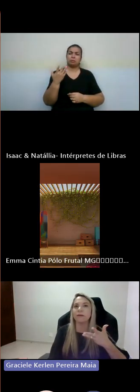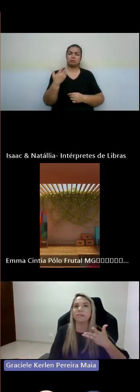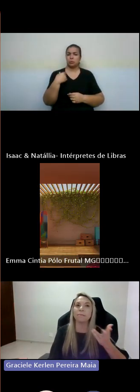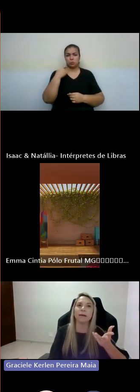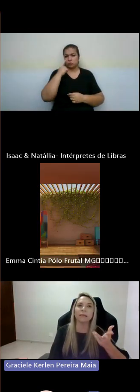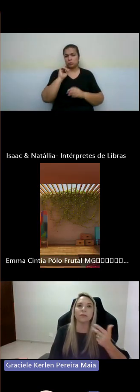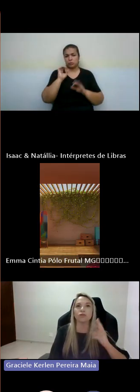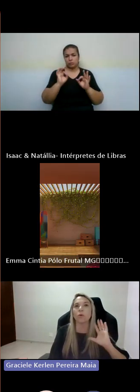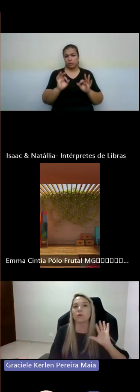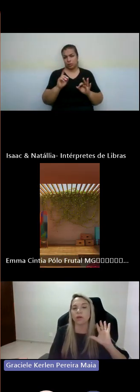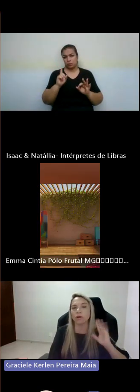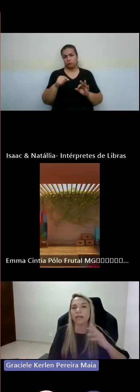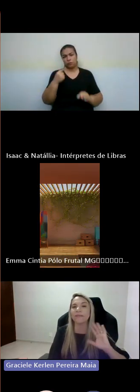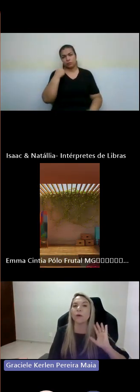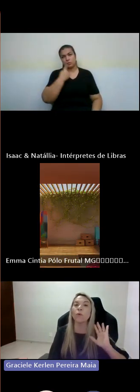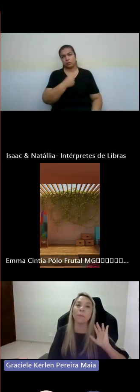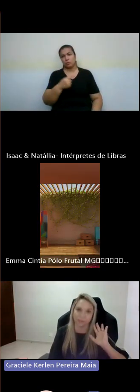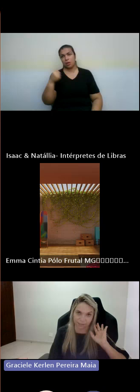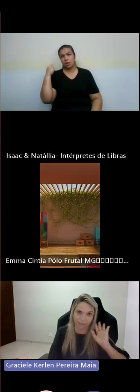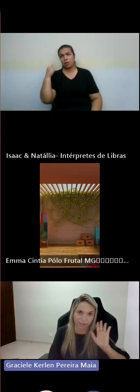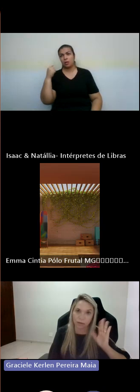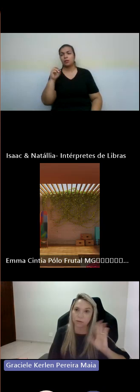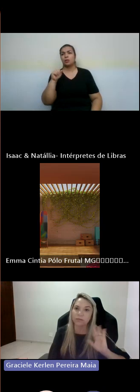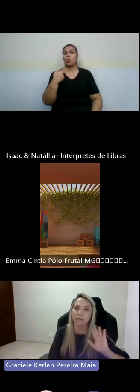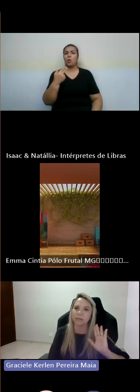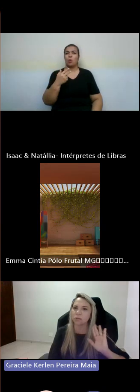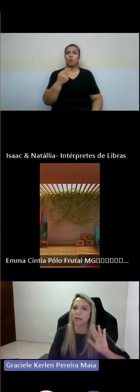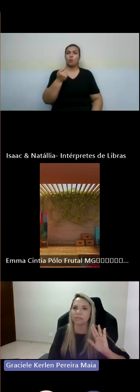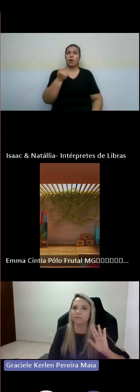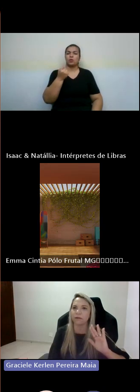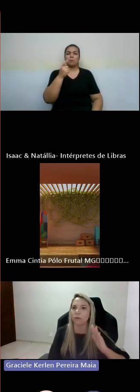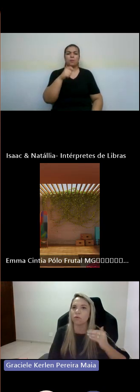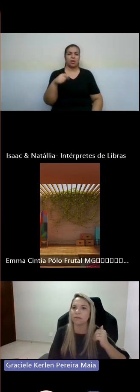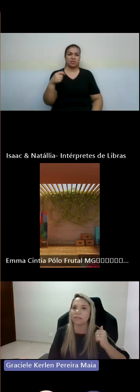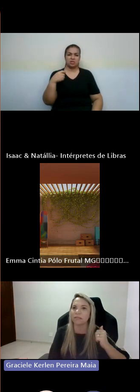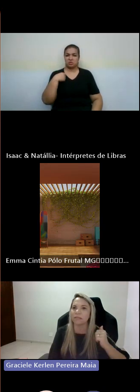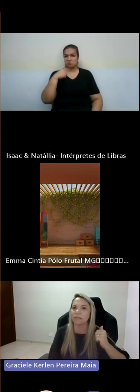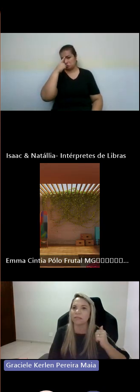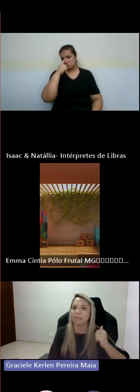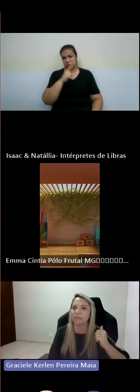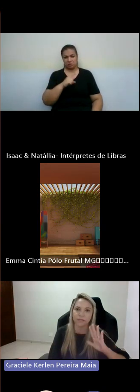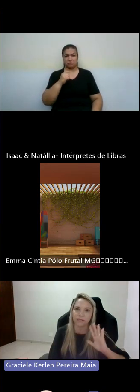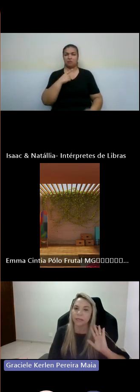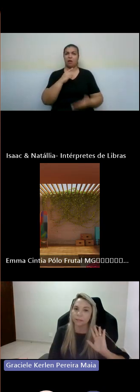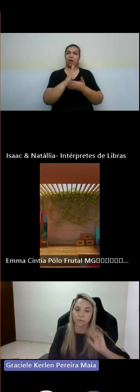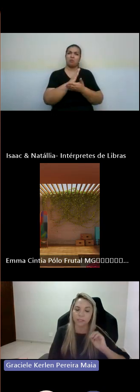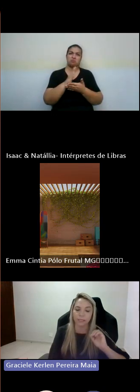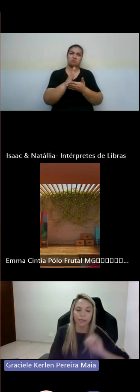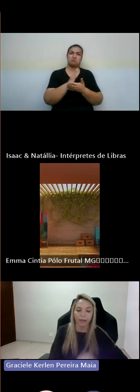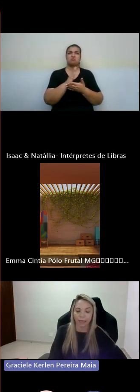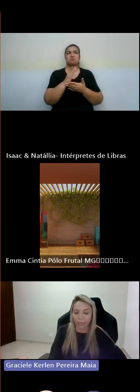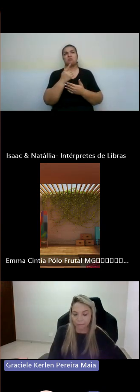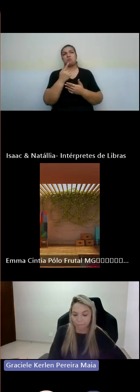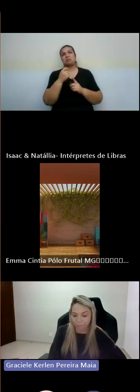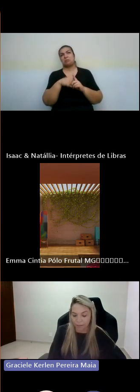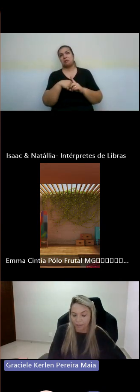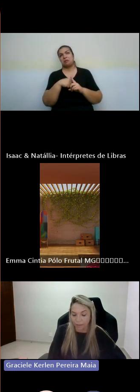se foi semanas ou já deu um mês, tá? Eu não sei mensurar se foi algumas semanas ou se foi um mês, não sei.